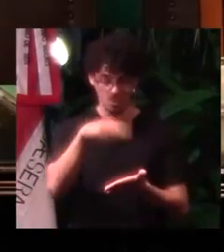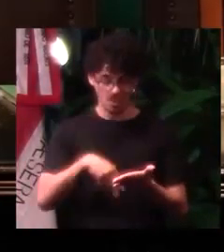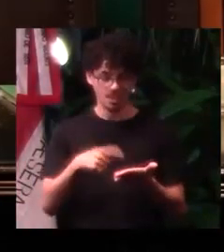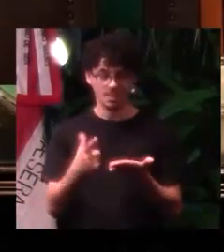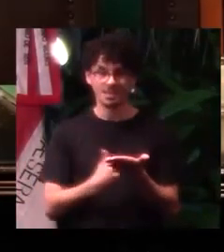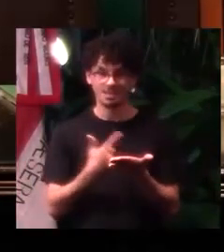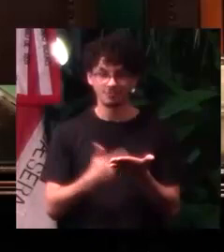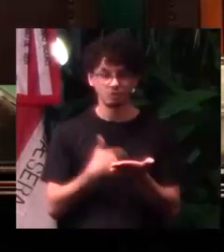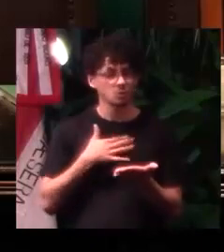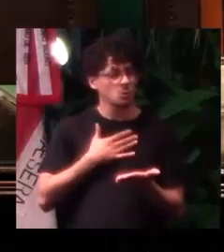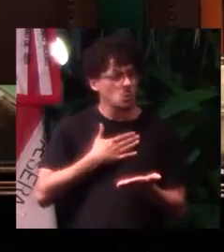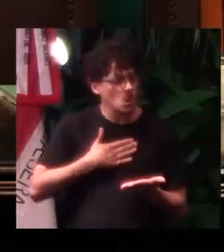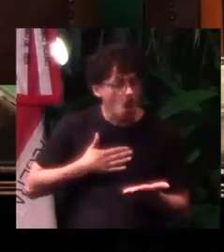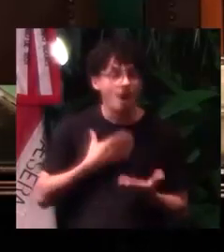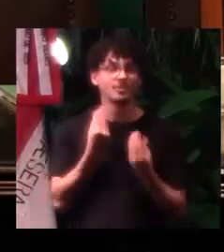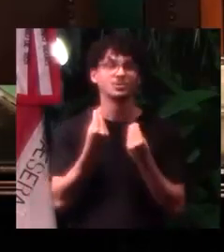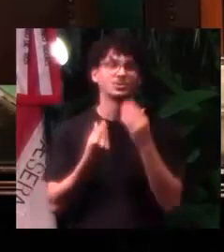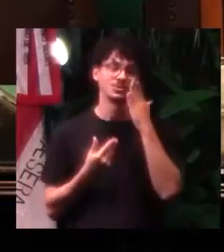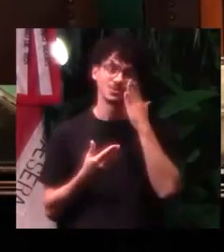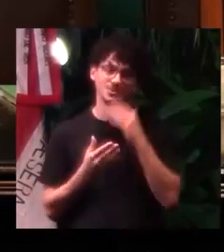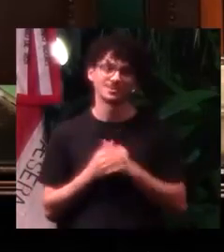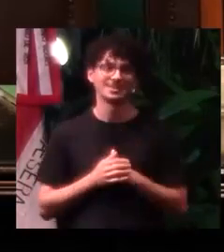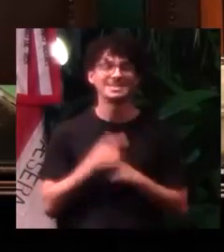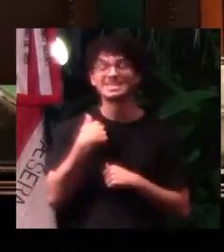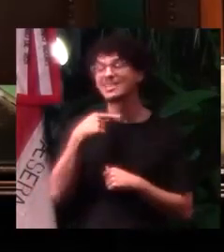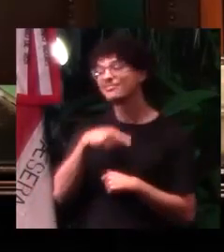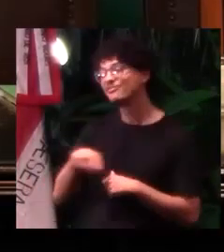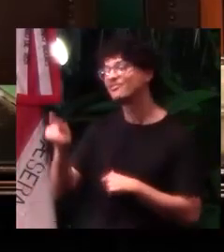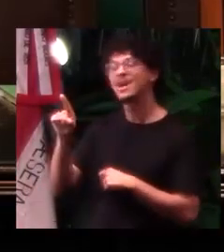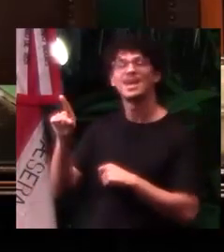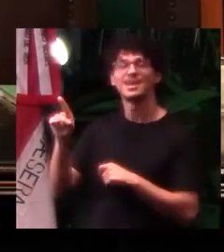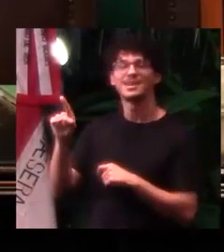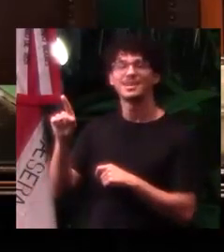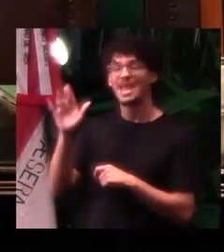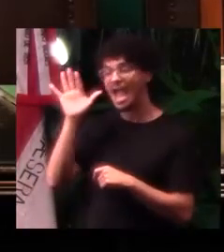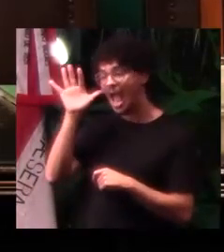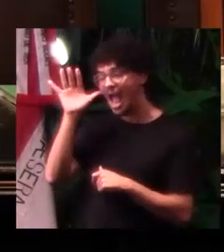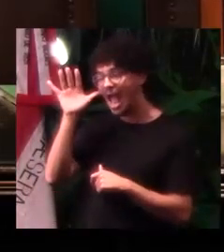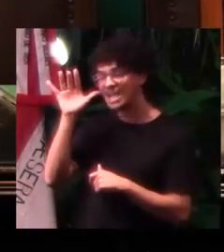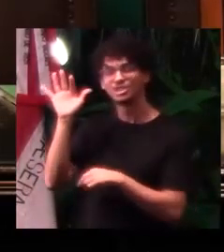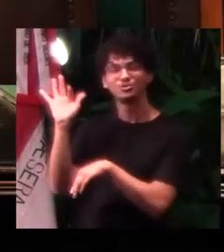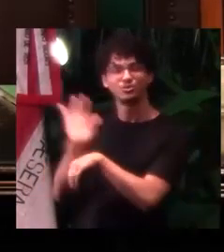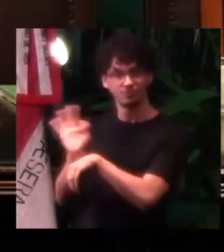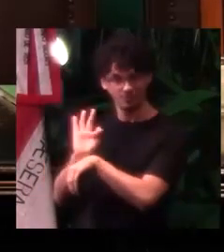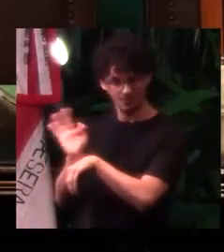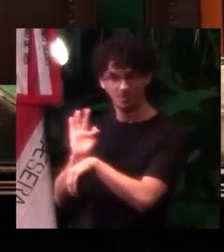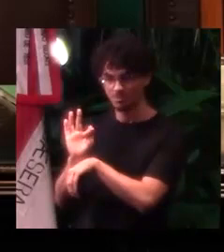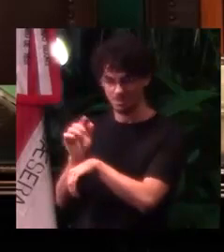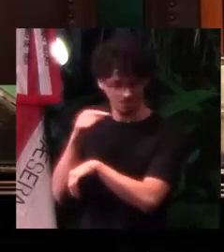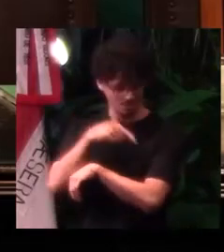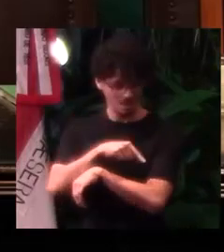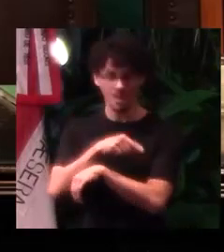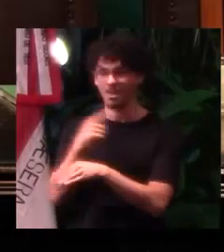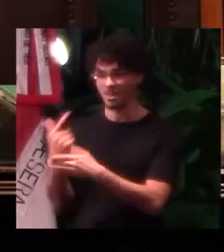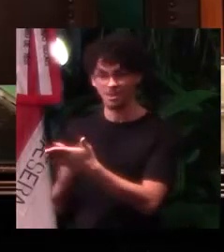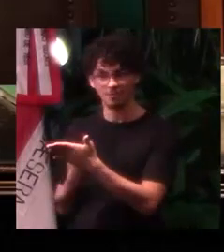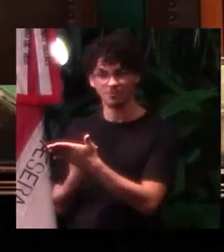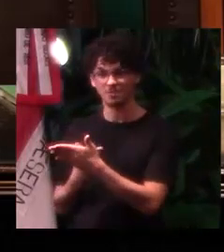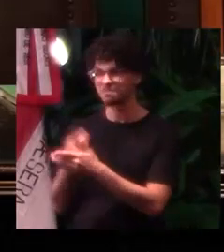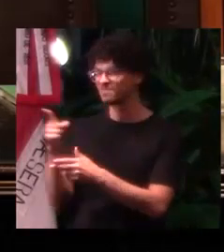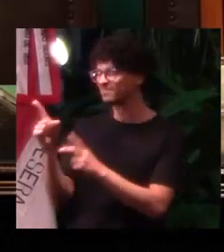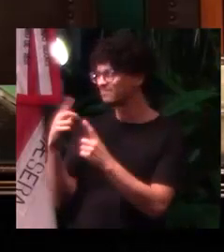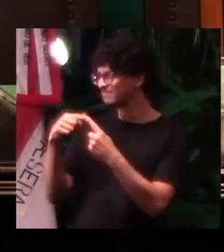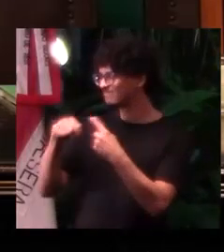você gosta muito, e você vai assistir um filme que foi feito com base nele, geralmente há